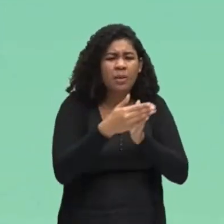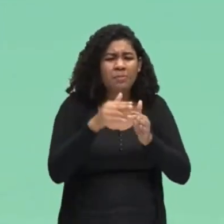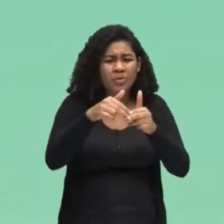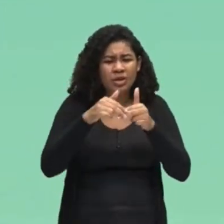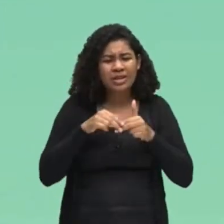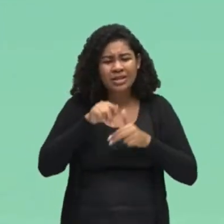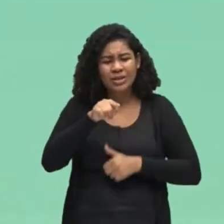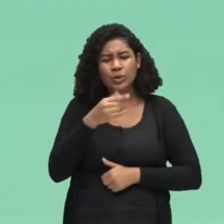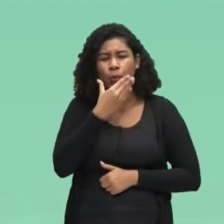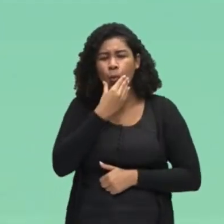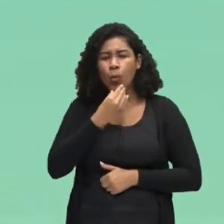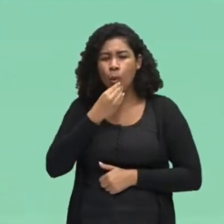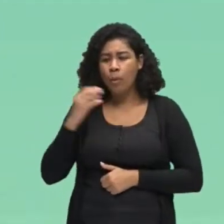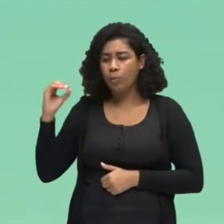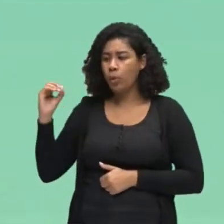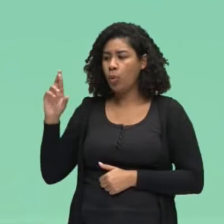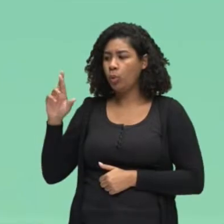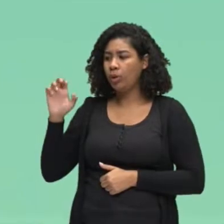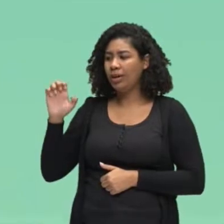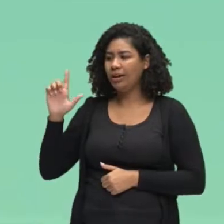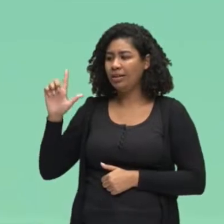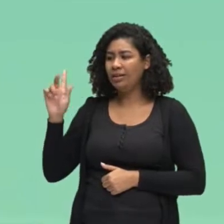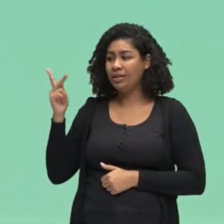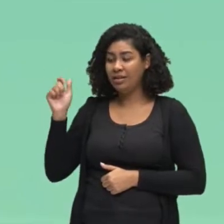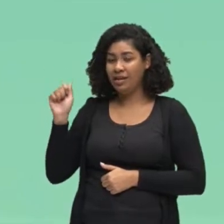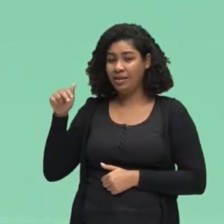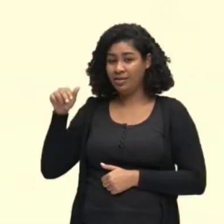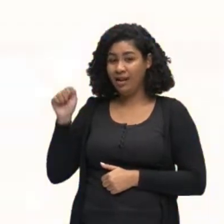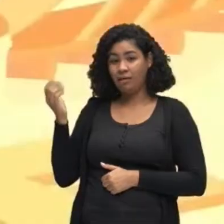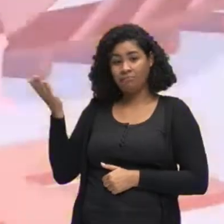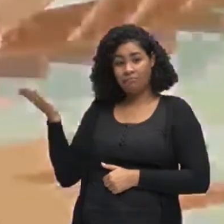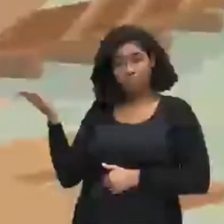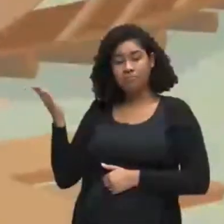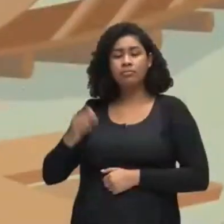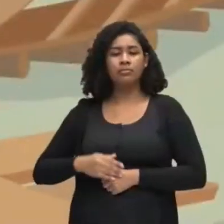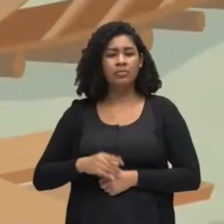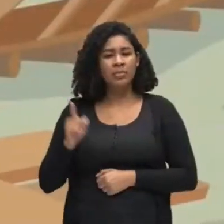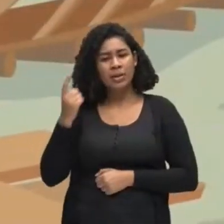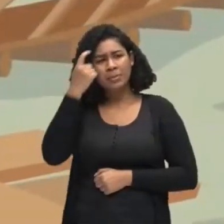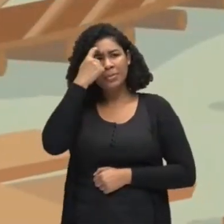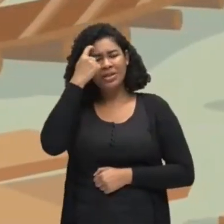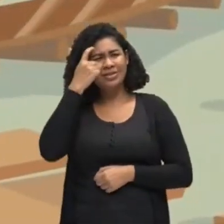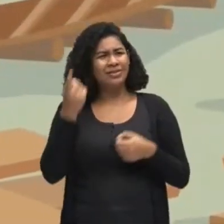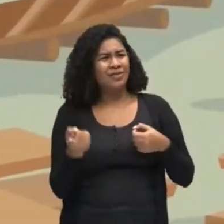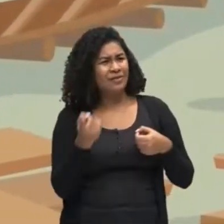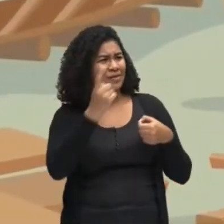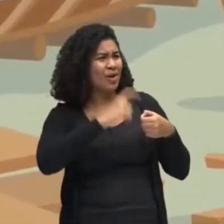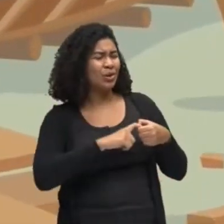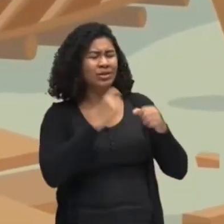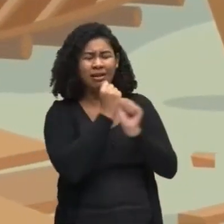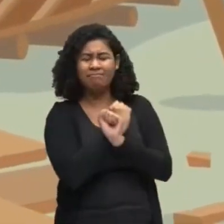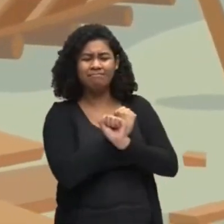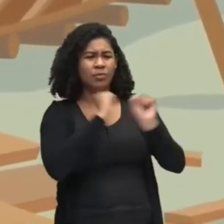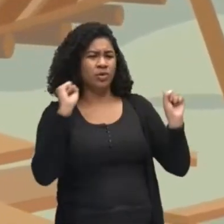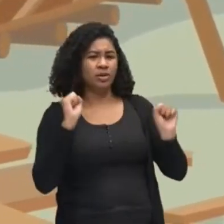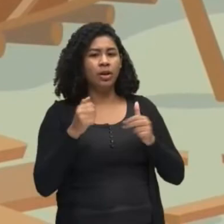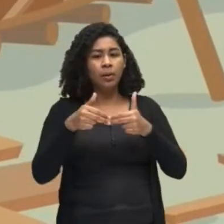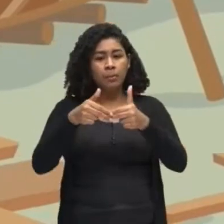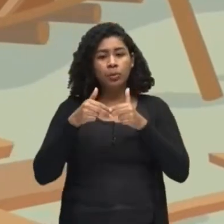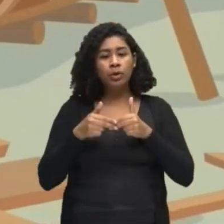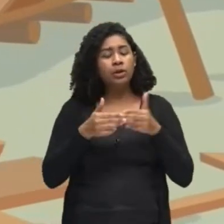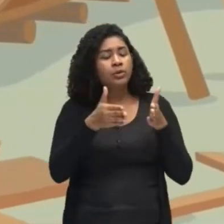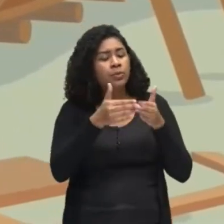retornar conforme havia combinado com Pizarro. Para seguir em frente, foi construído um navio com a ajuda dos indígenas da